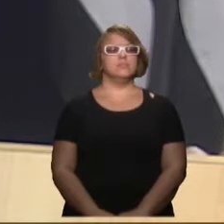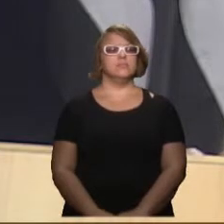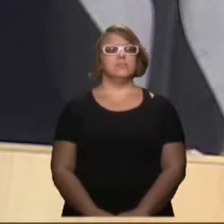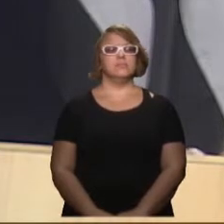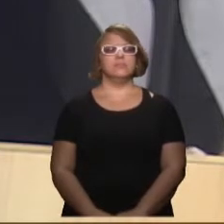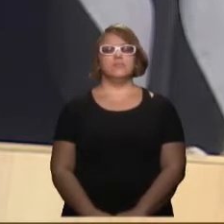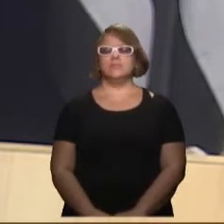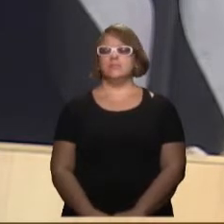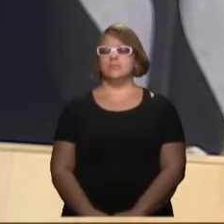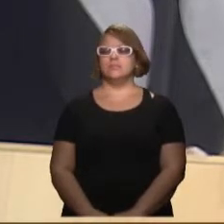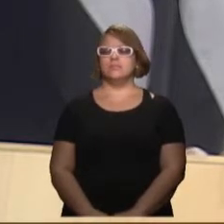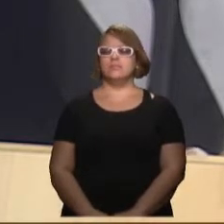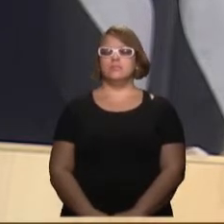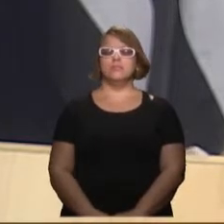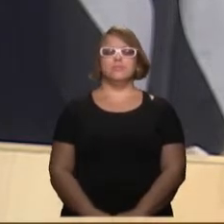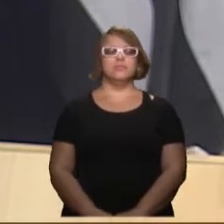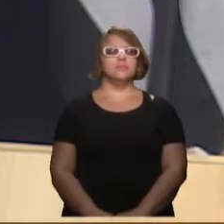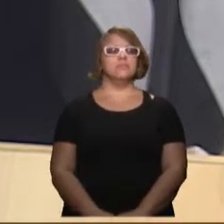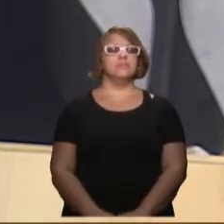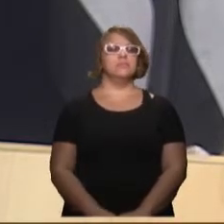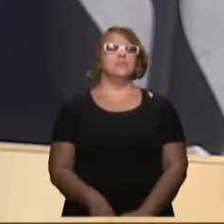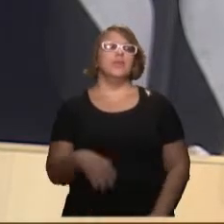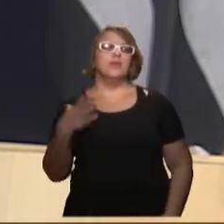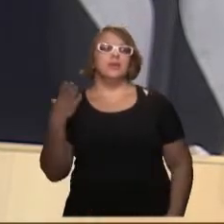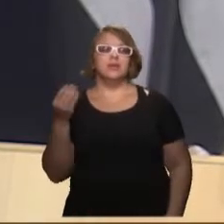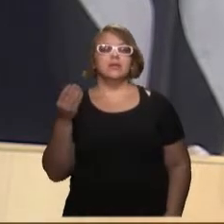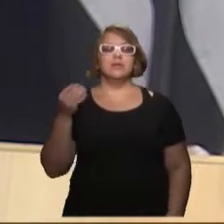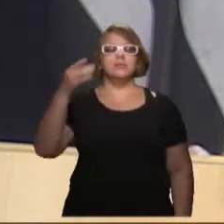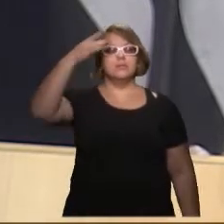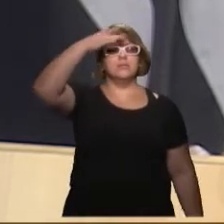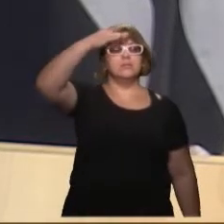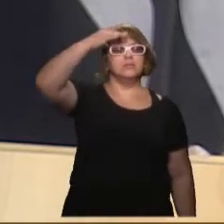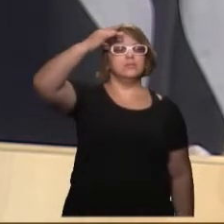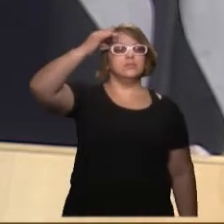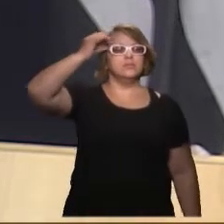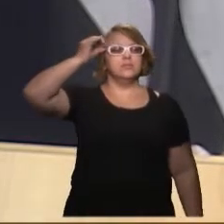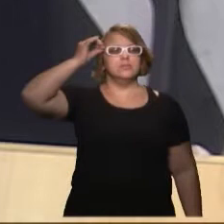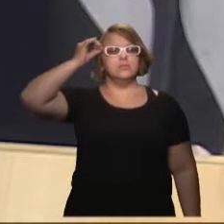Sabe por quê, vereador Salvador? Muita gente burla.